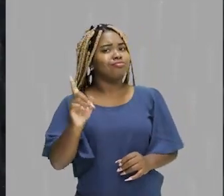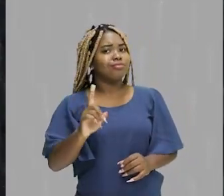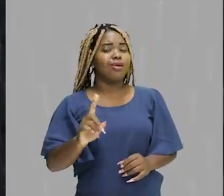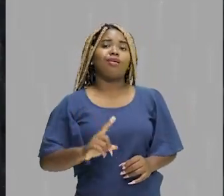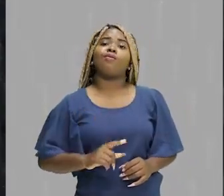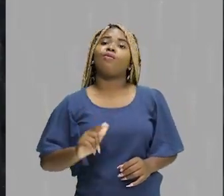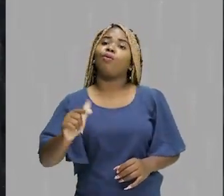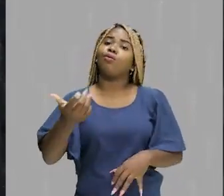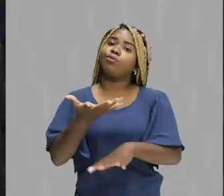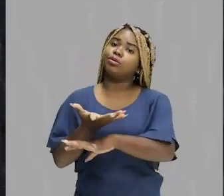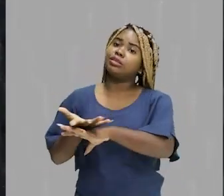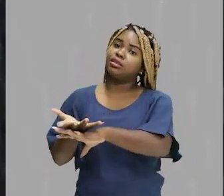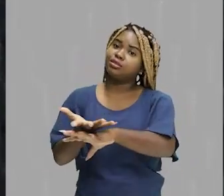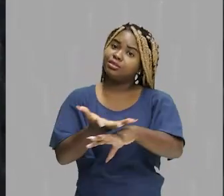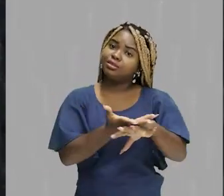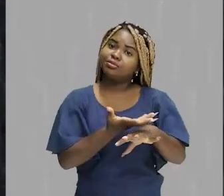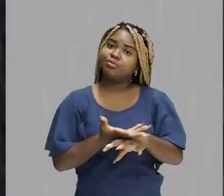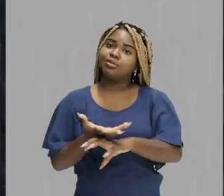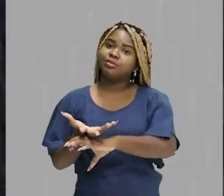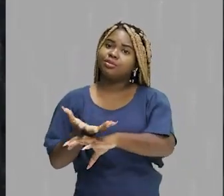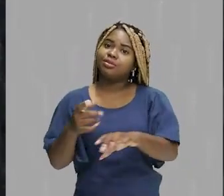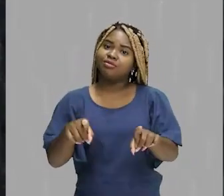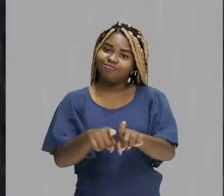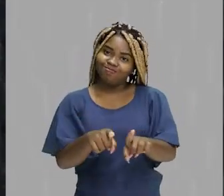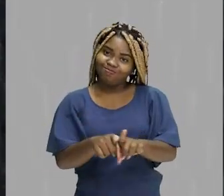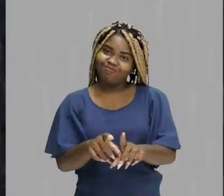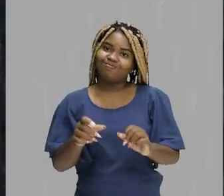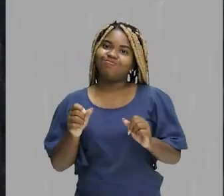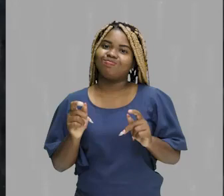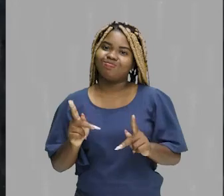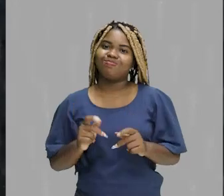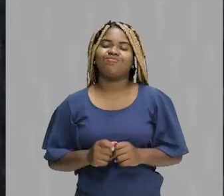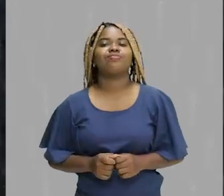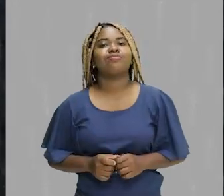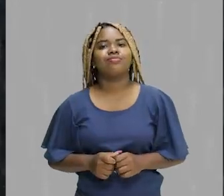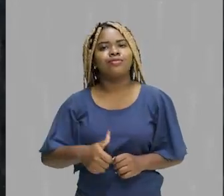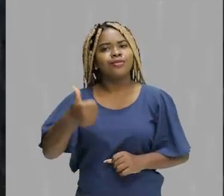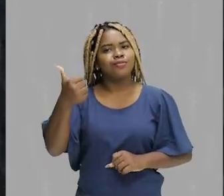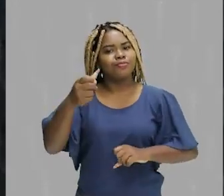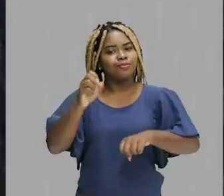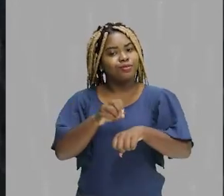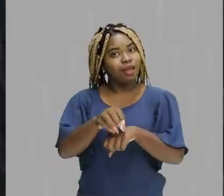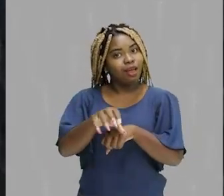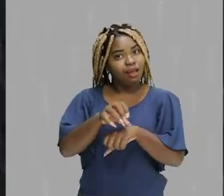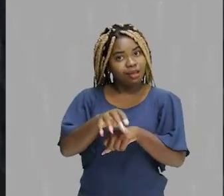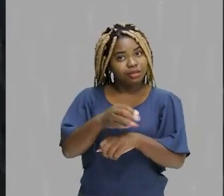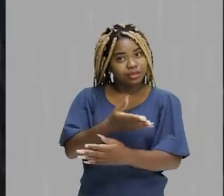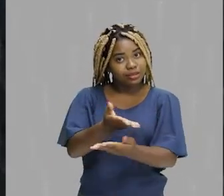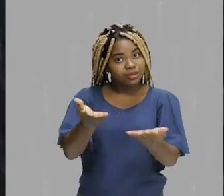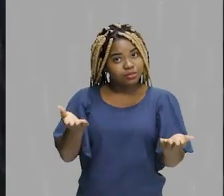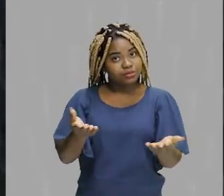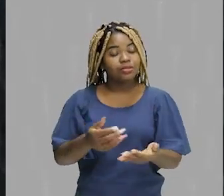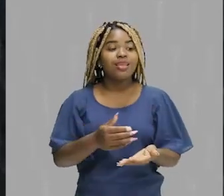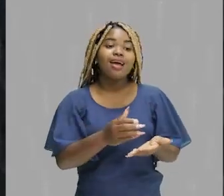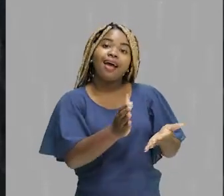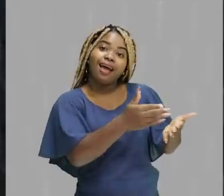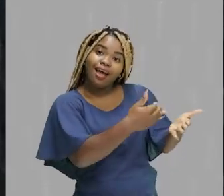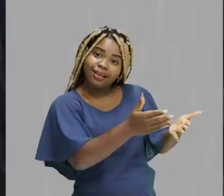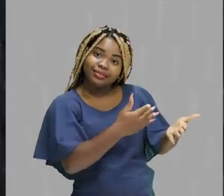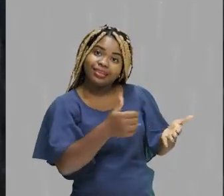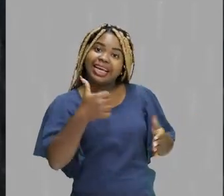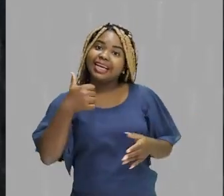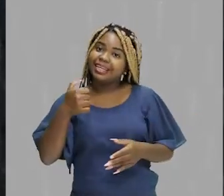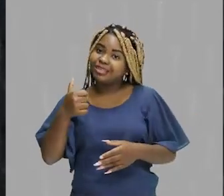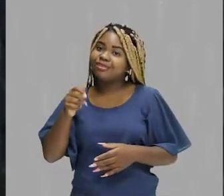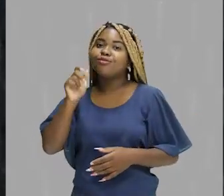outras disciplinas, dos outros colegas. Ok, turma? E como primeira dica, caderno, lápis, caneta,